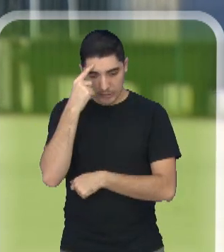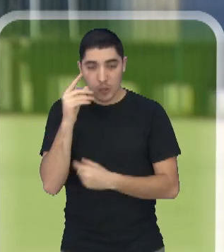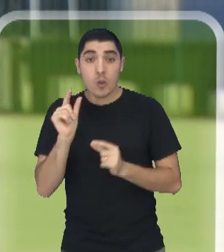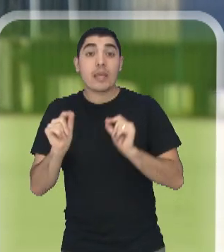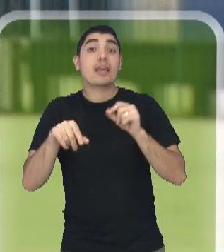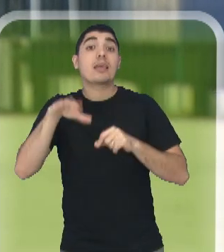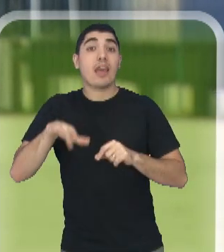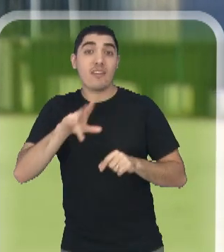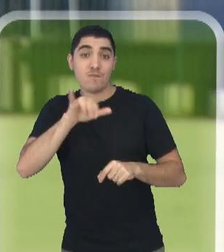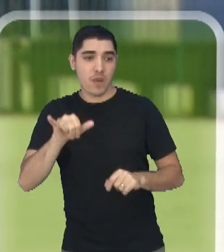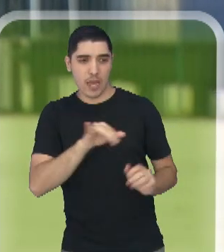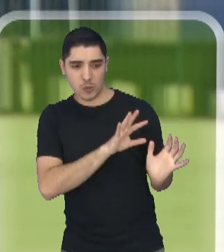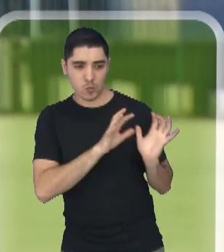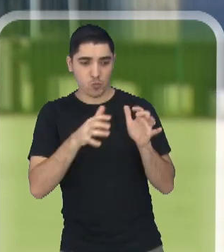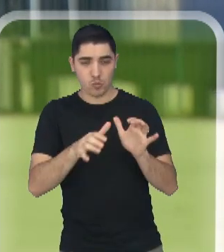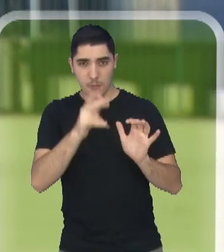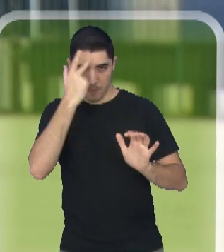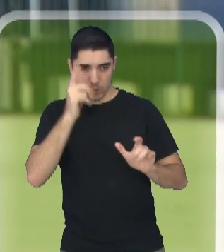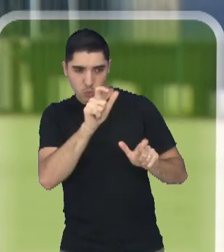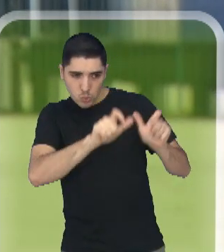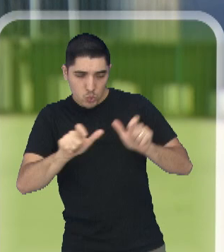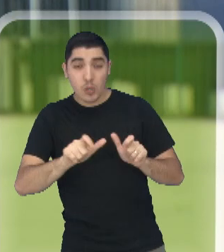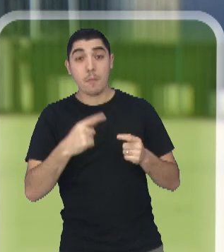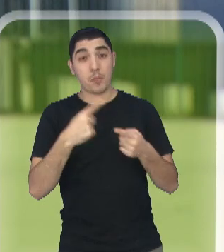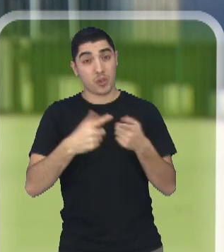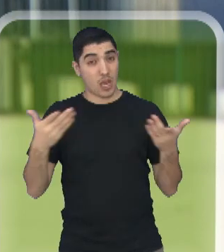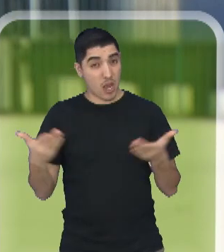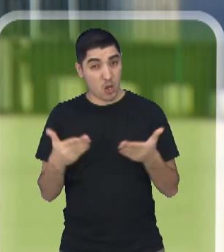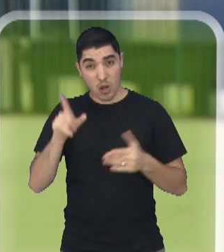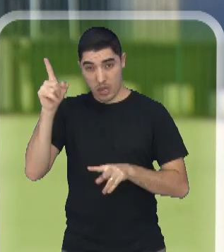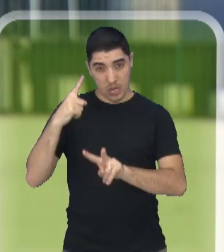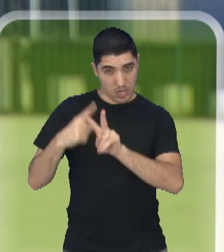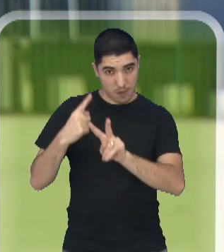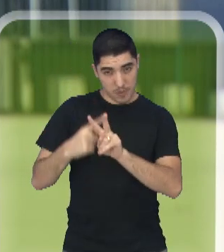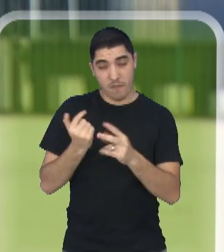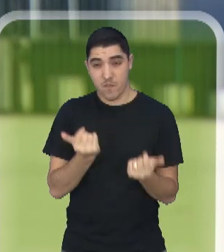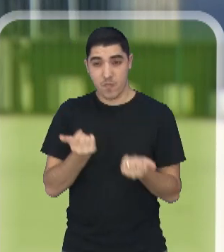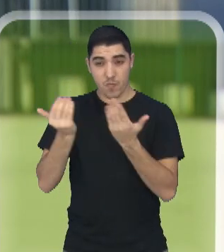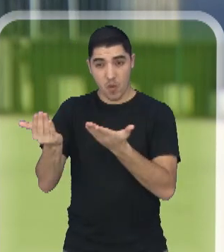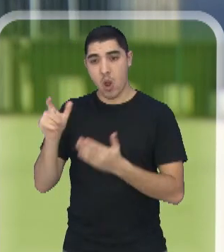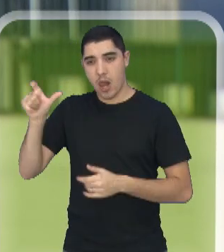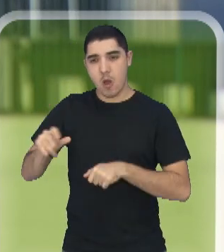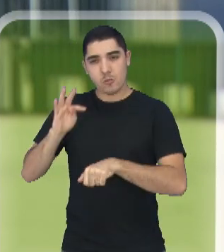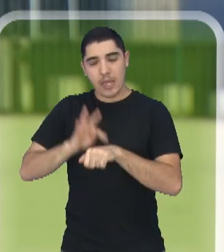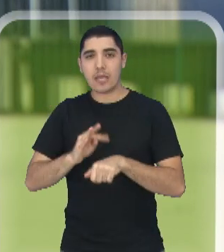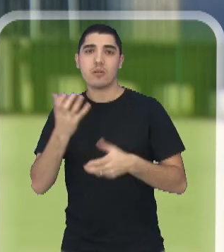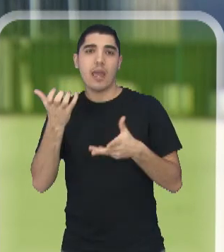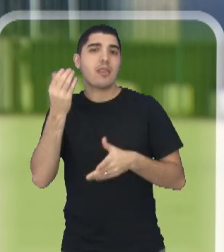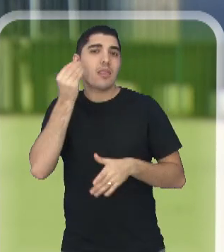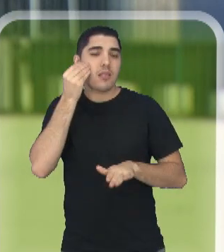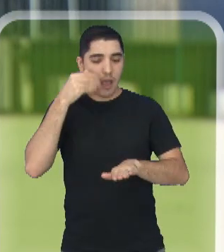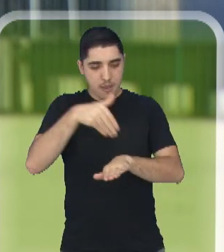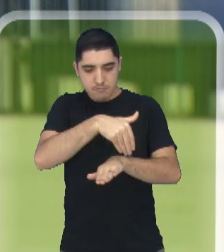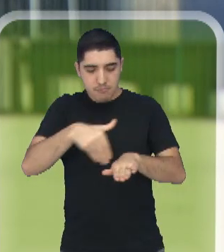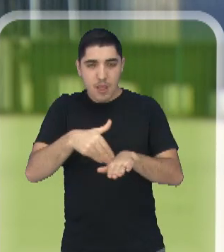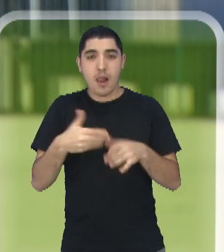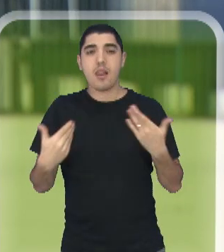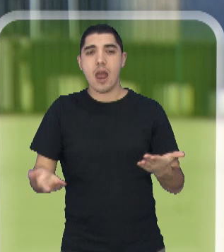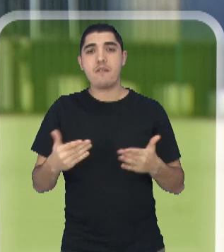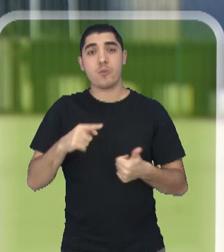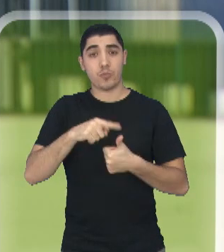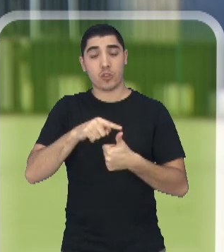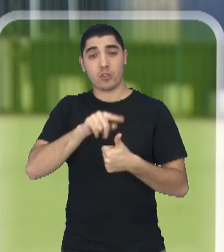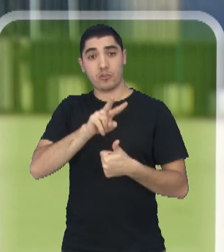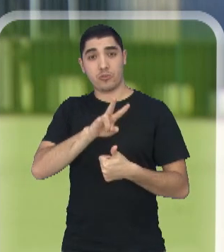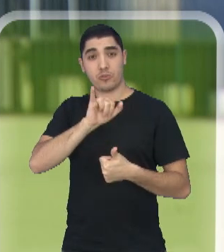da decisão, precisando reverter a vantagem do adversário, o técnico optou por um meio-campo mais leve, com Vinícius Barba no